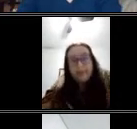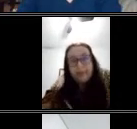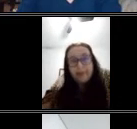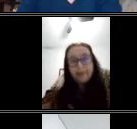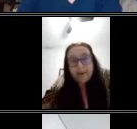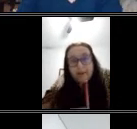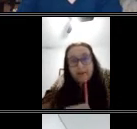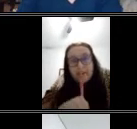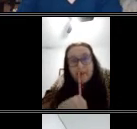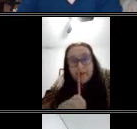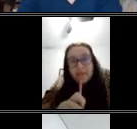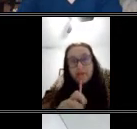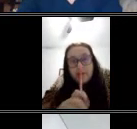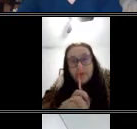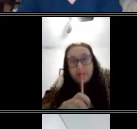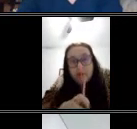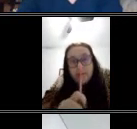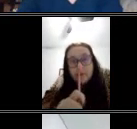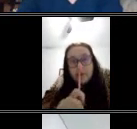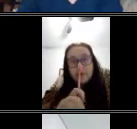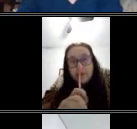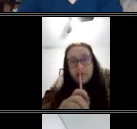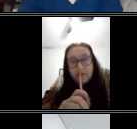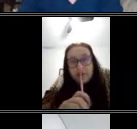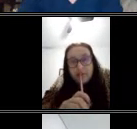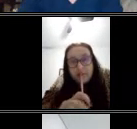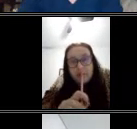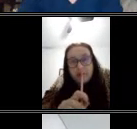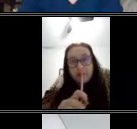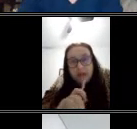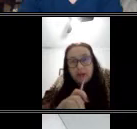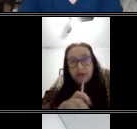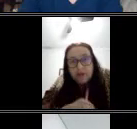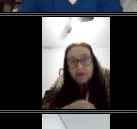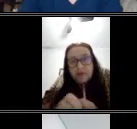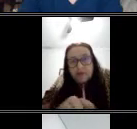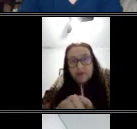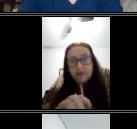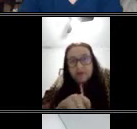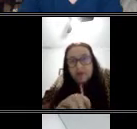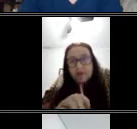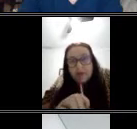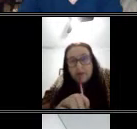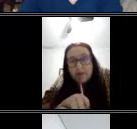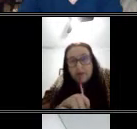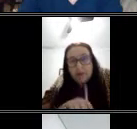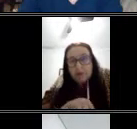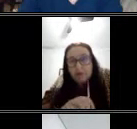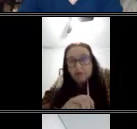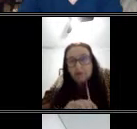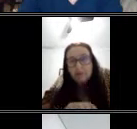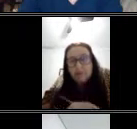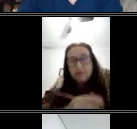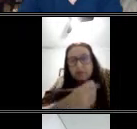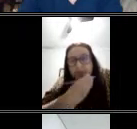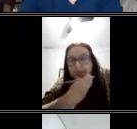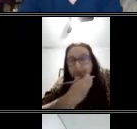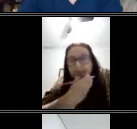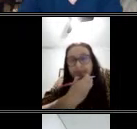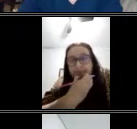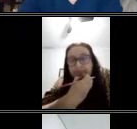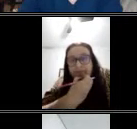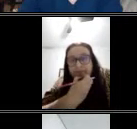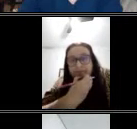E, por exemplo, no SDQ, aí a gente vê, olha, 5 vezes maior o risco da criança com TDAH ter sintomas emocionais